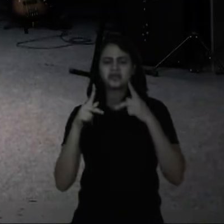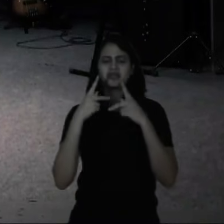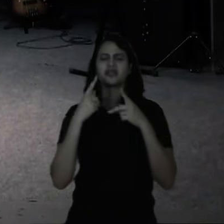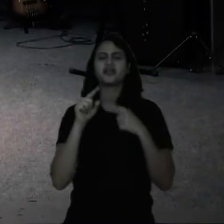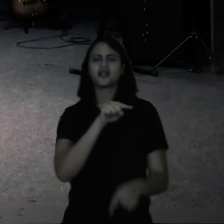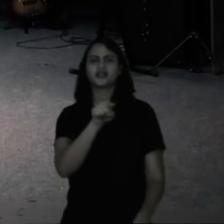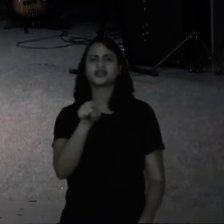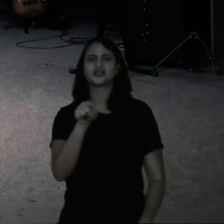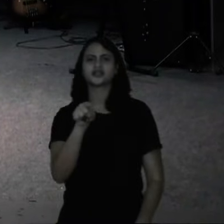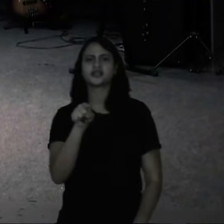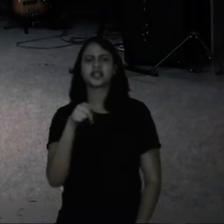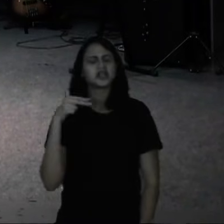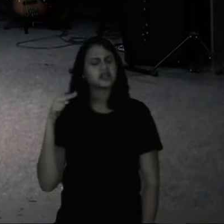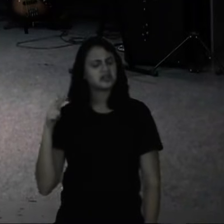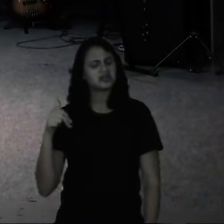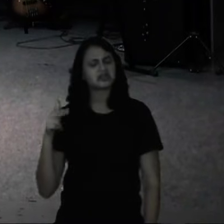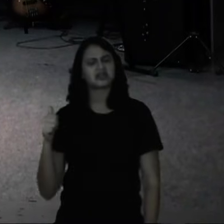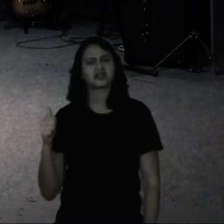é perfeito.